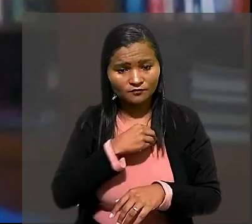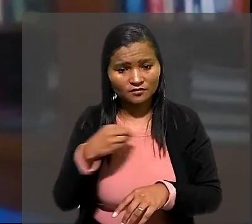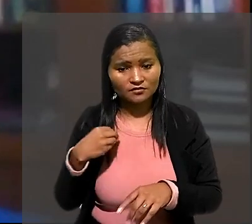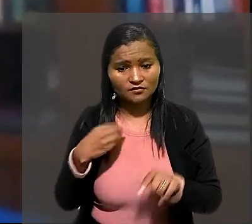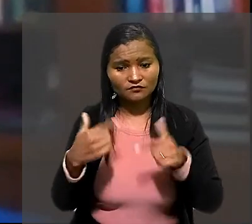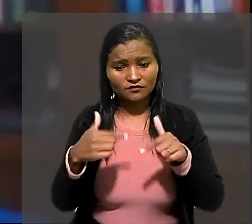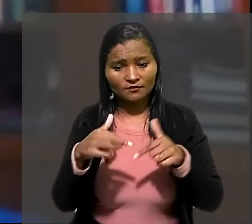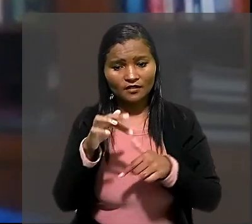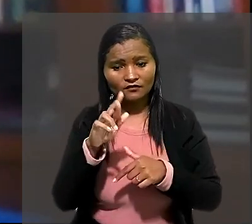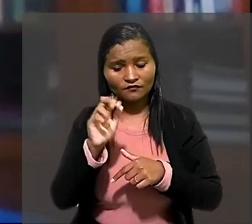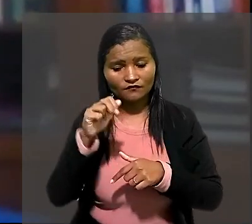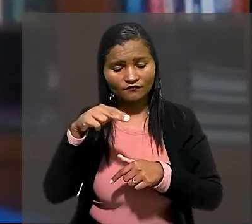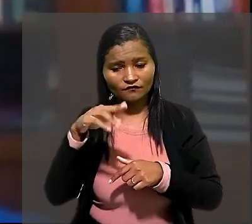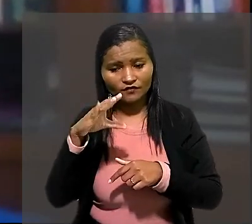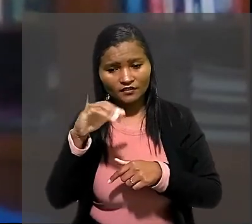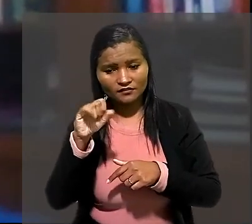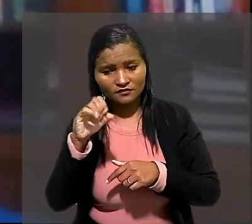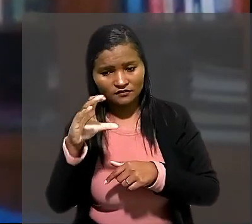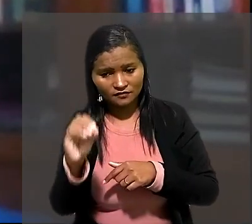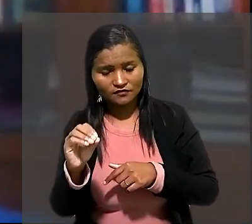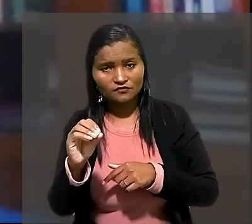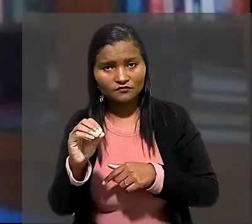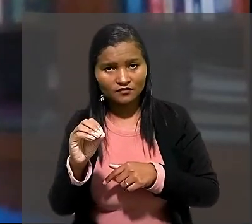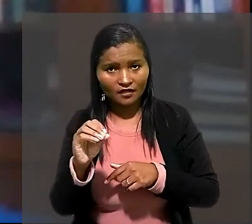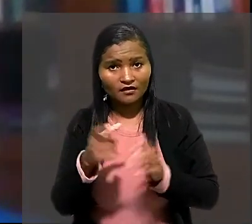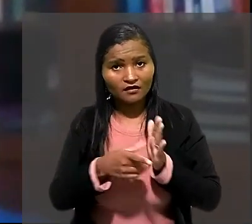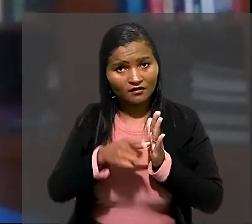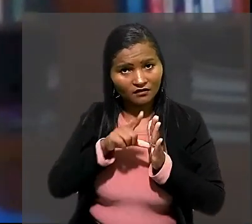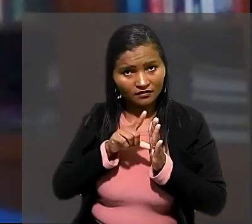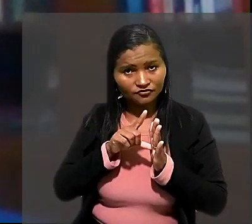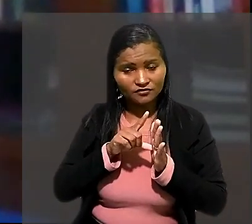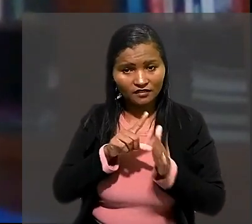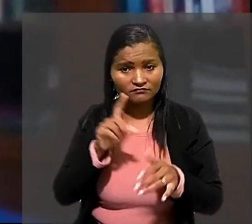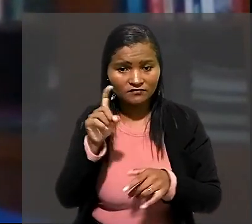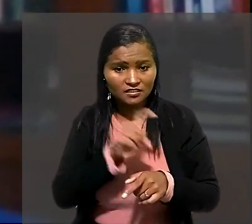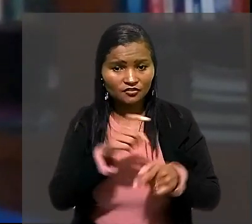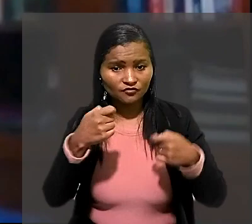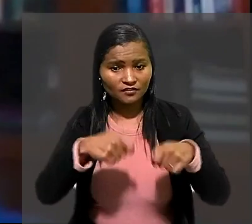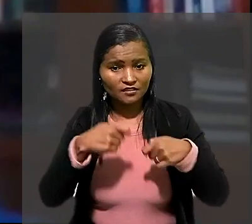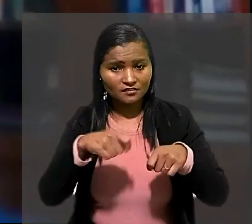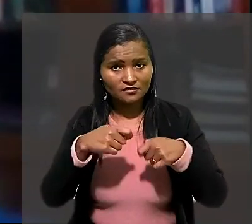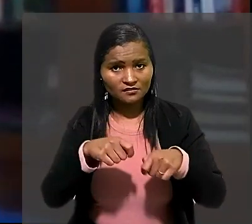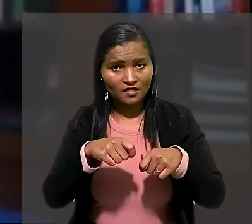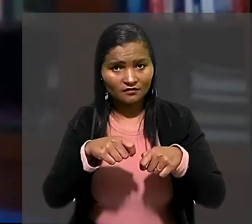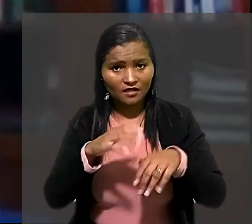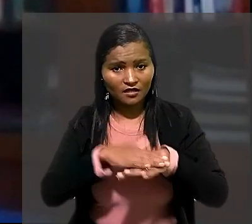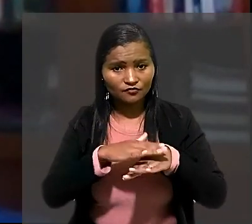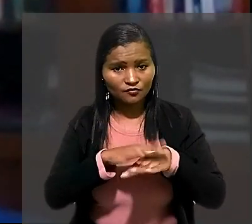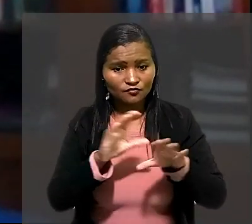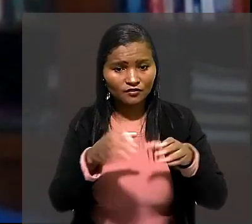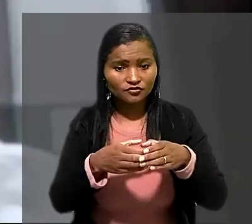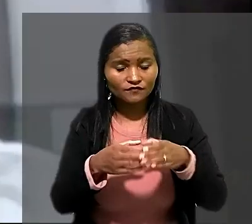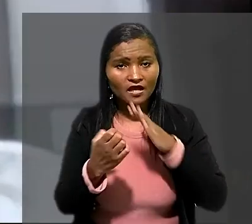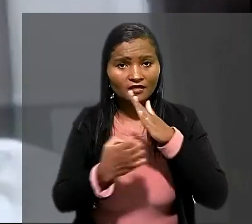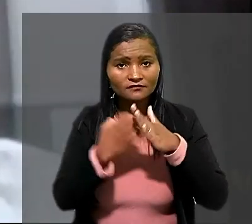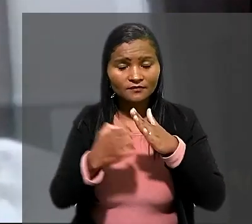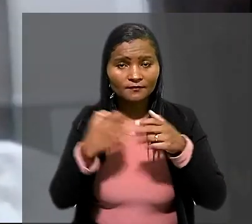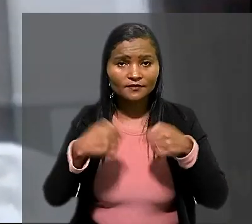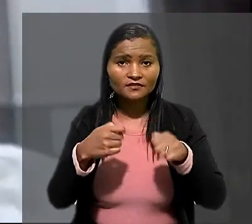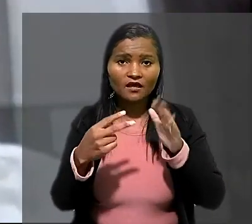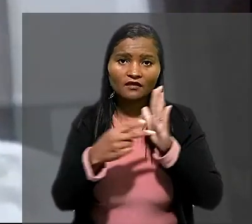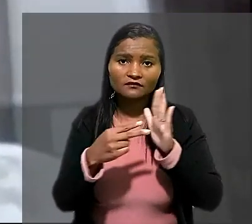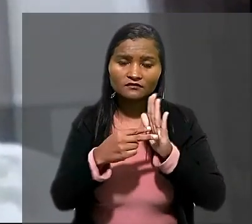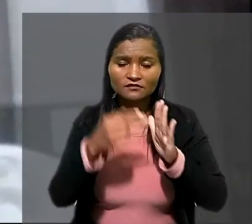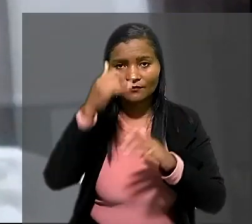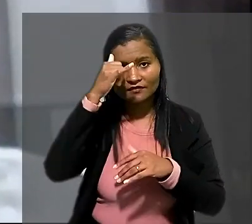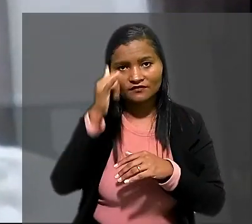de Medicina do Trabalho, Francisco Cortes Fernandes, no entanto, antes que sejam necessárias ações punitivas, as empresas devem